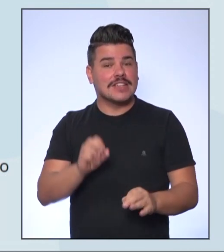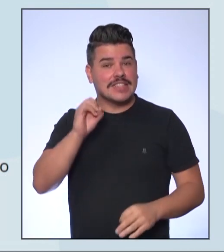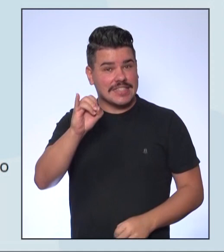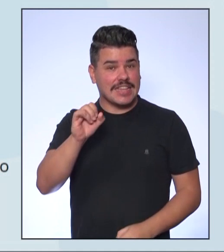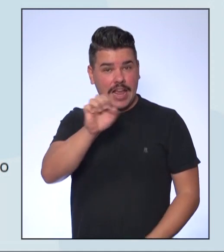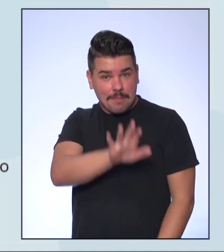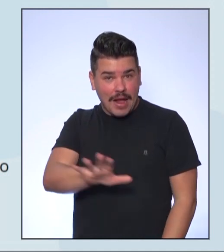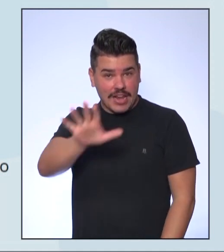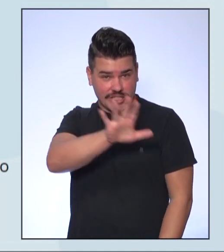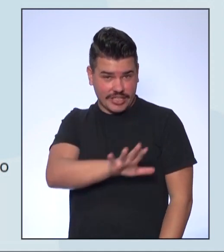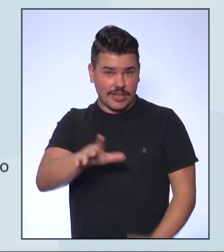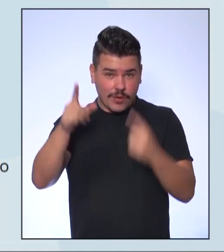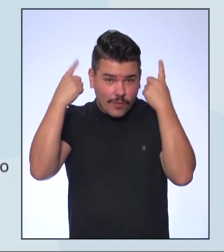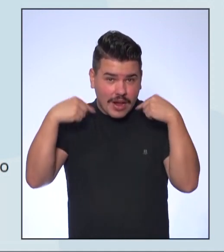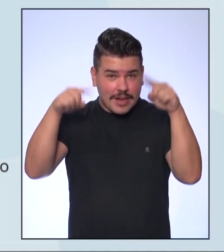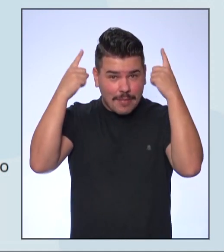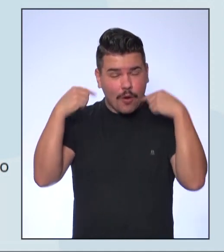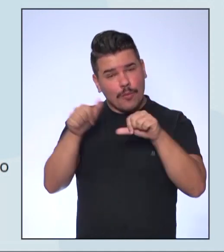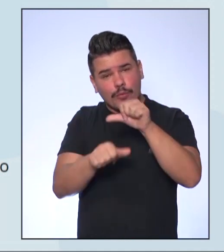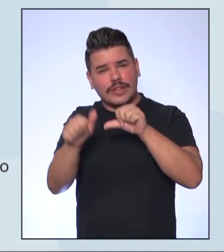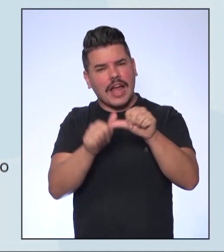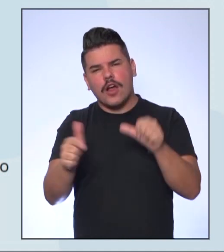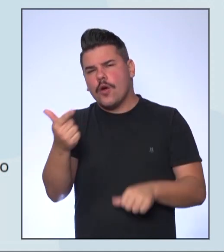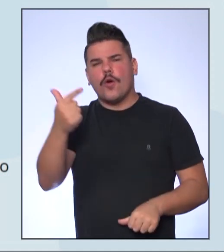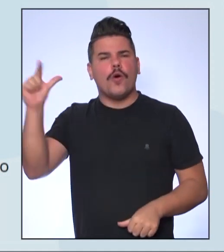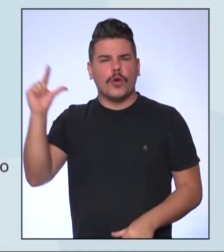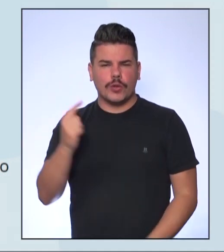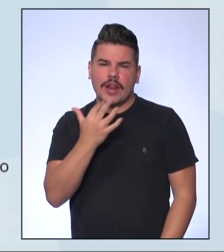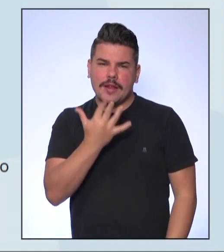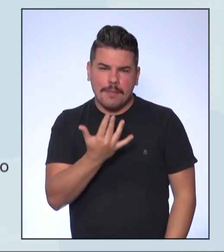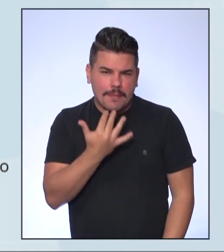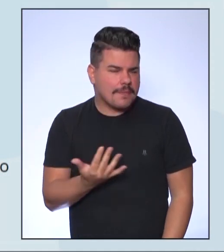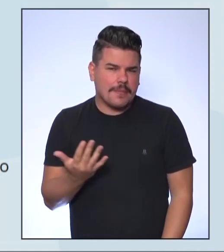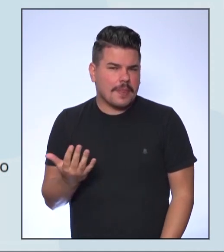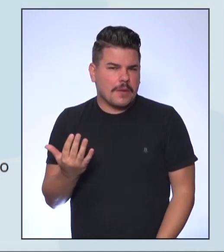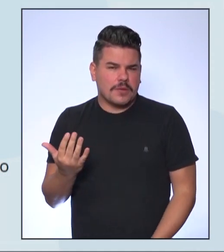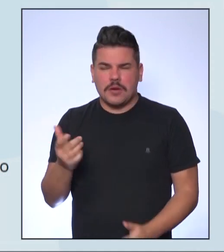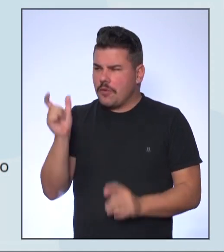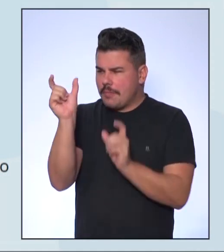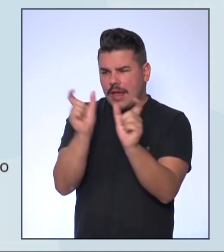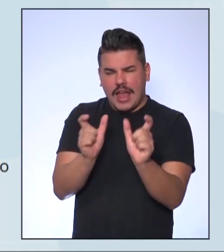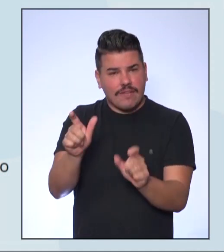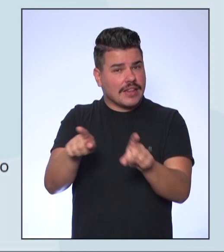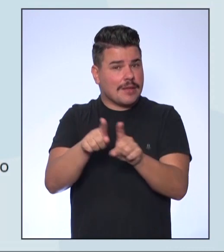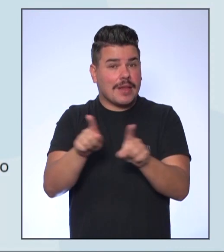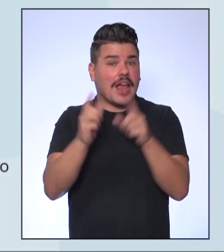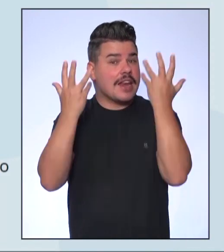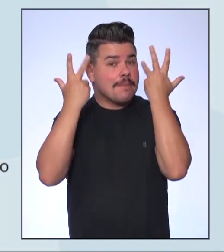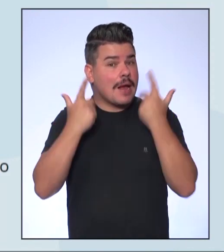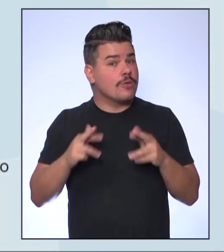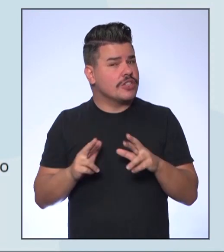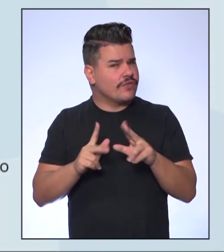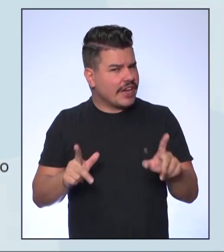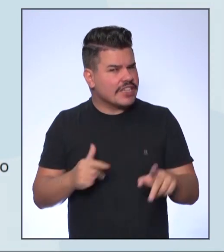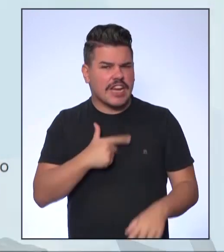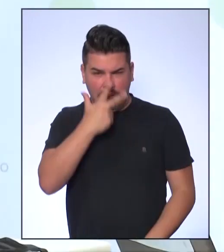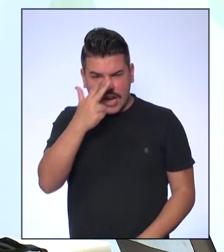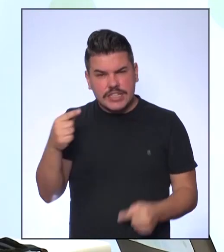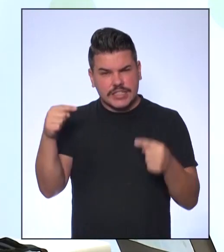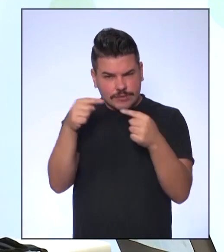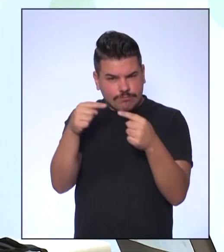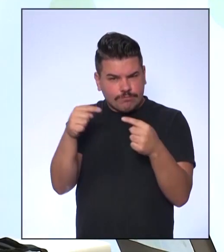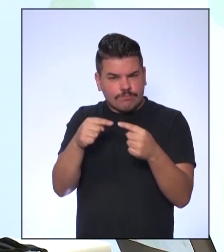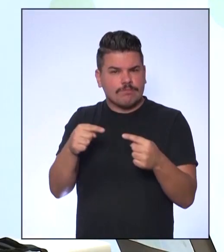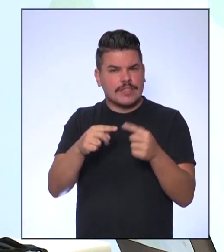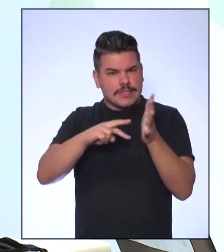imagem do animal por um outro qualquer, mudaria o sentido no contexto pretendido? O que vocês acham? Eu vou pedir para vocês